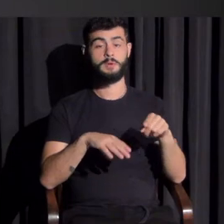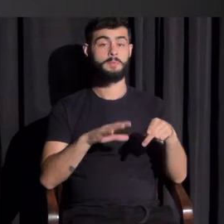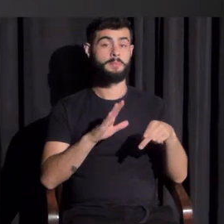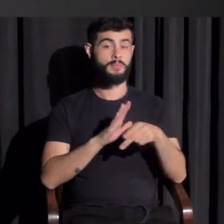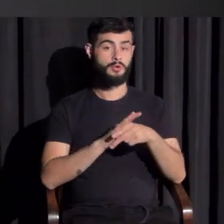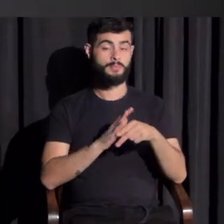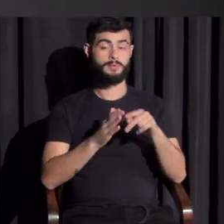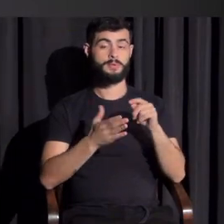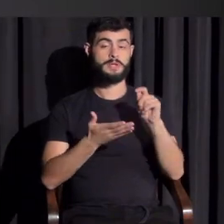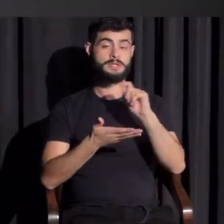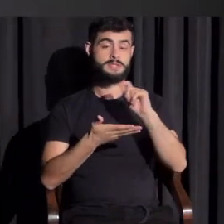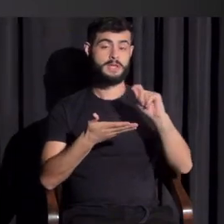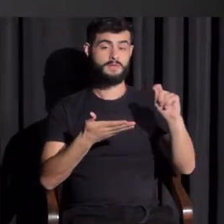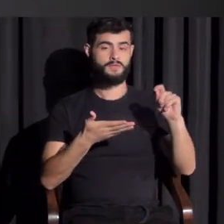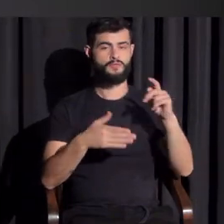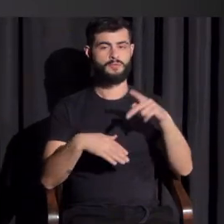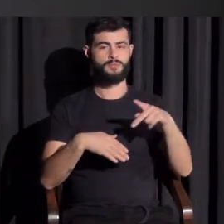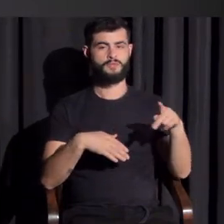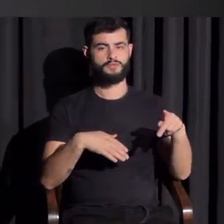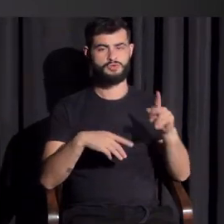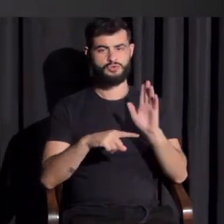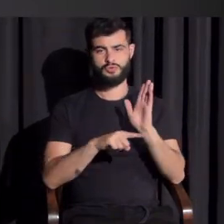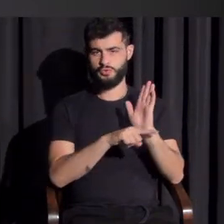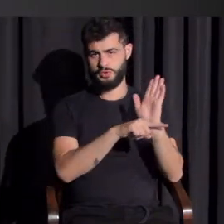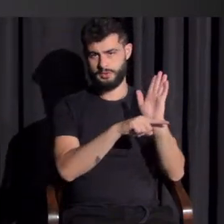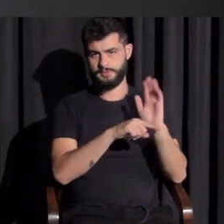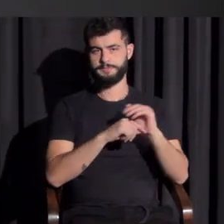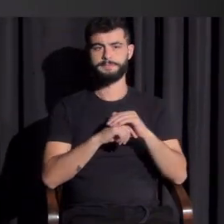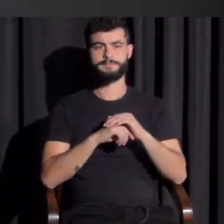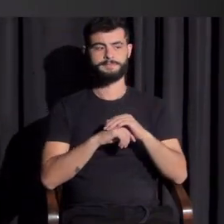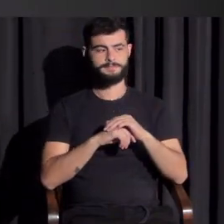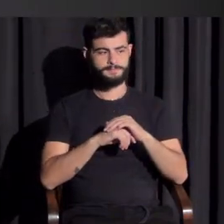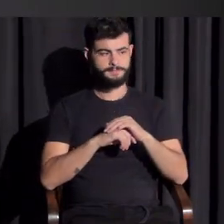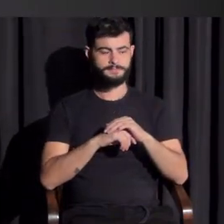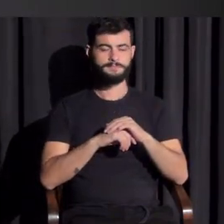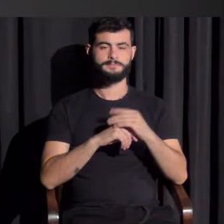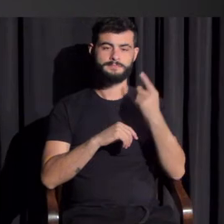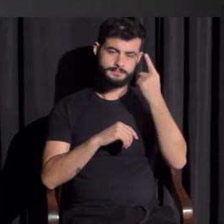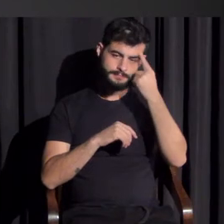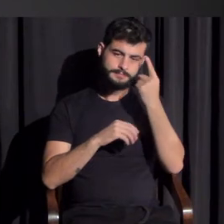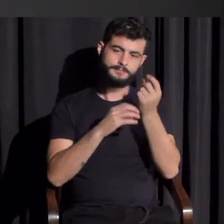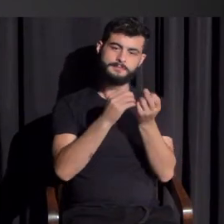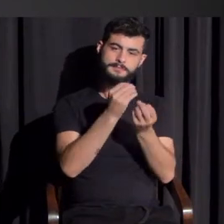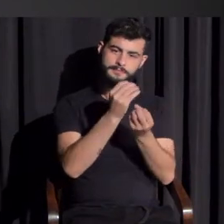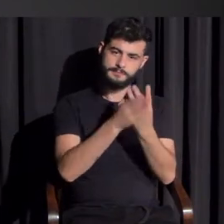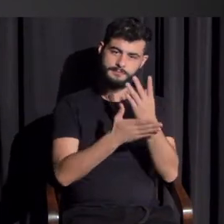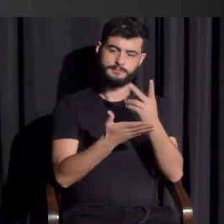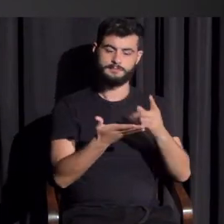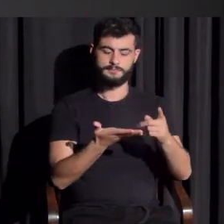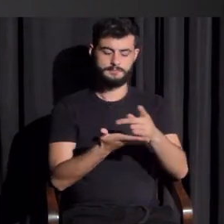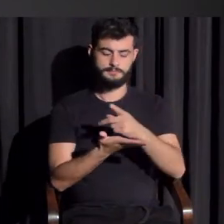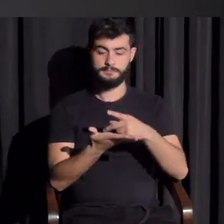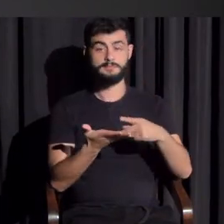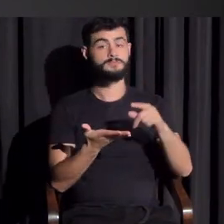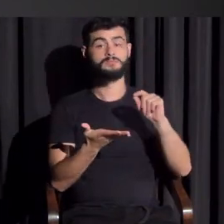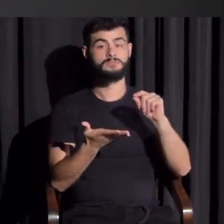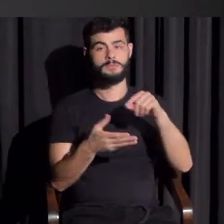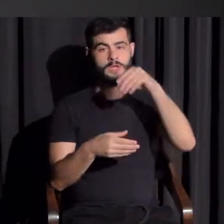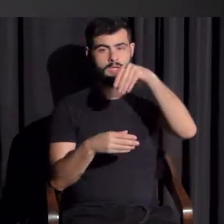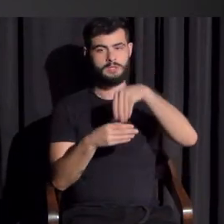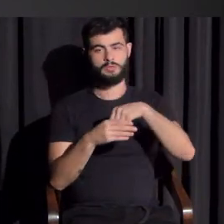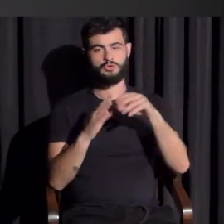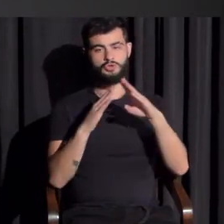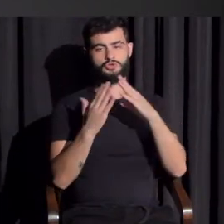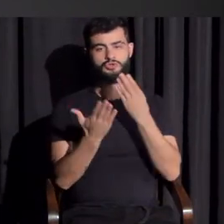ele fazia as crianças, a Beatriz e outras crianças, criavam esses desenhos dentro da EMEI, né? Das suas turmas, né? Na